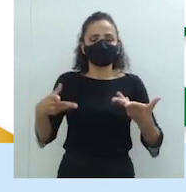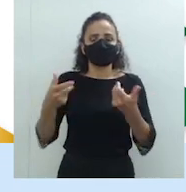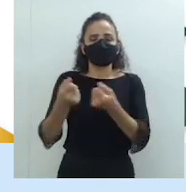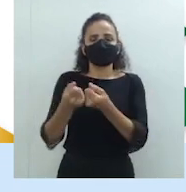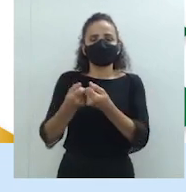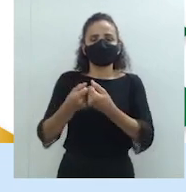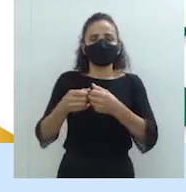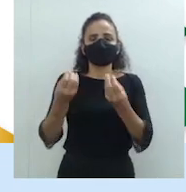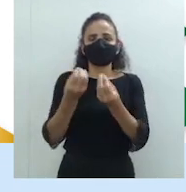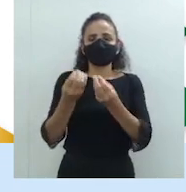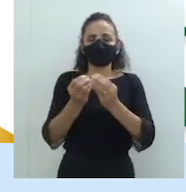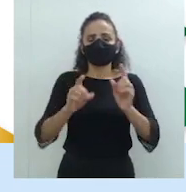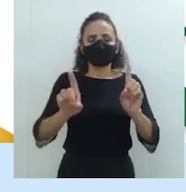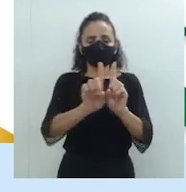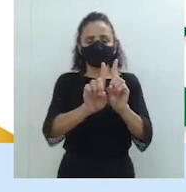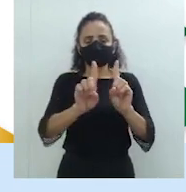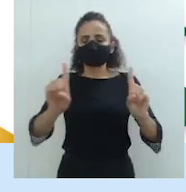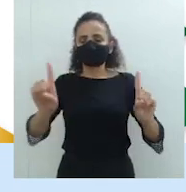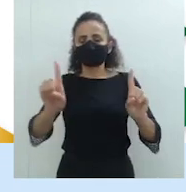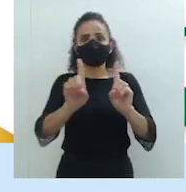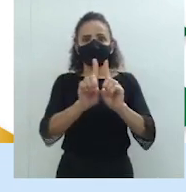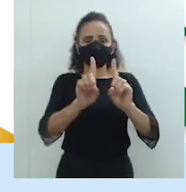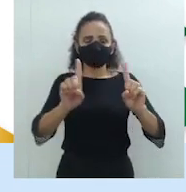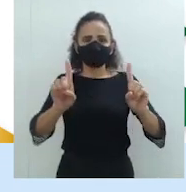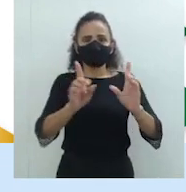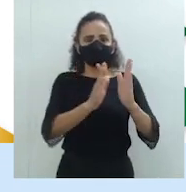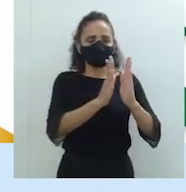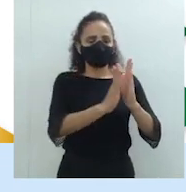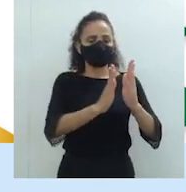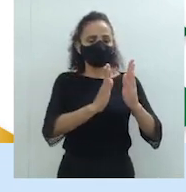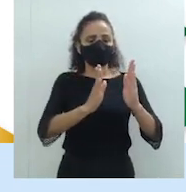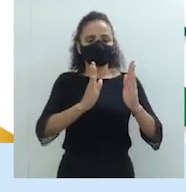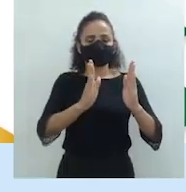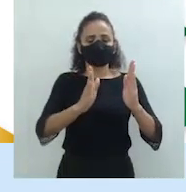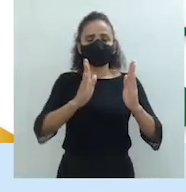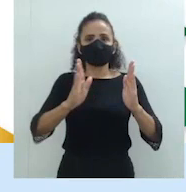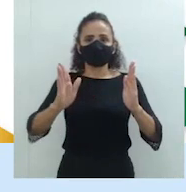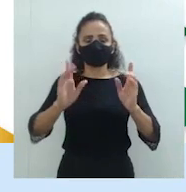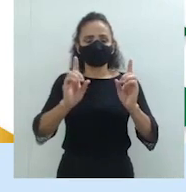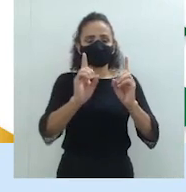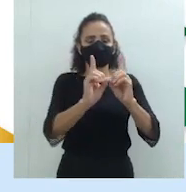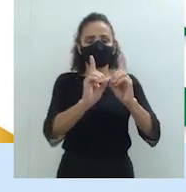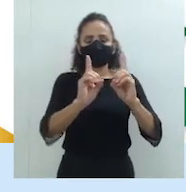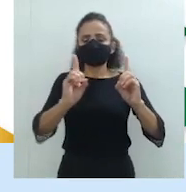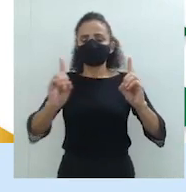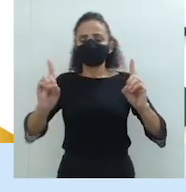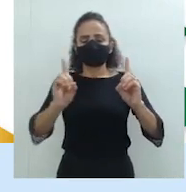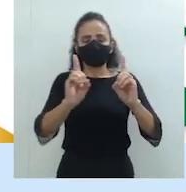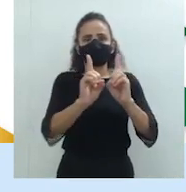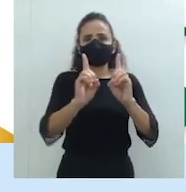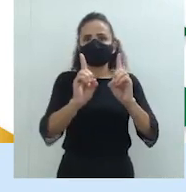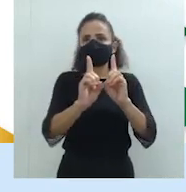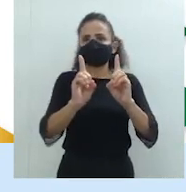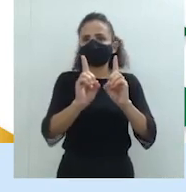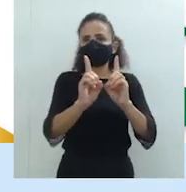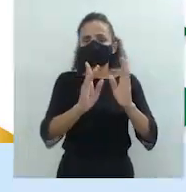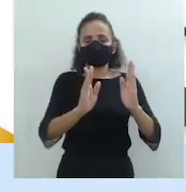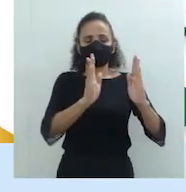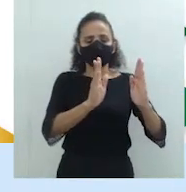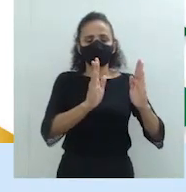é paralelo, ou seja, em um circuito elétrico que é paralelo, vai ser aquele que existe